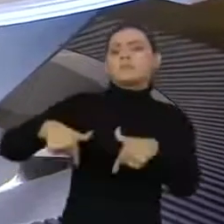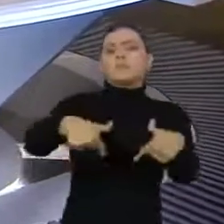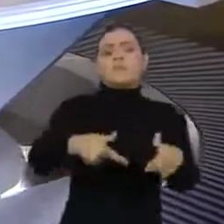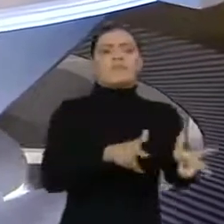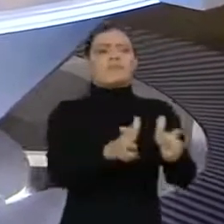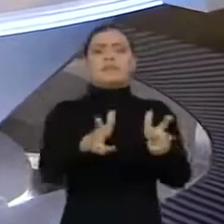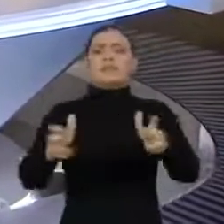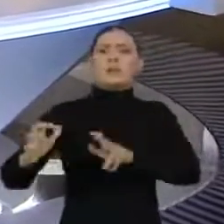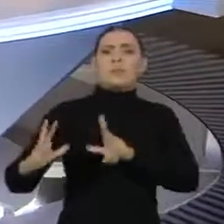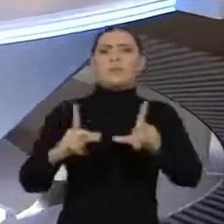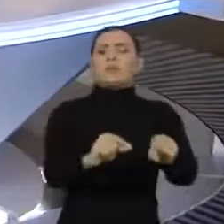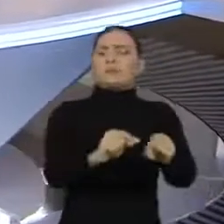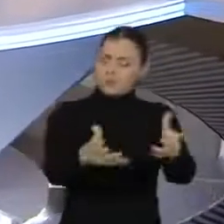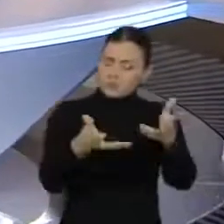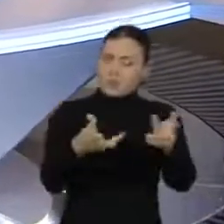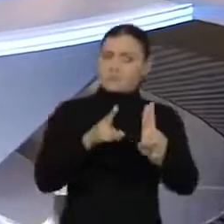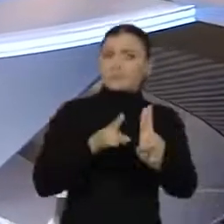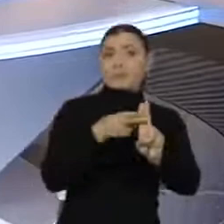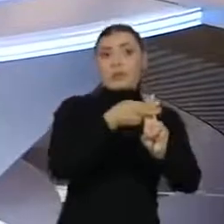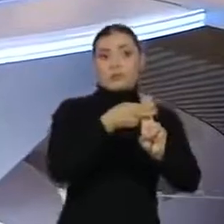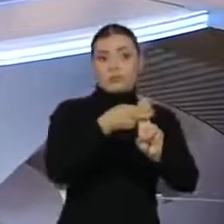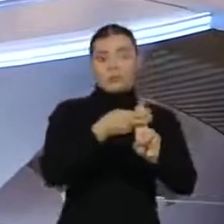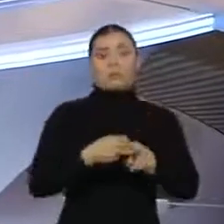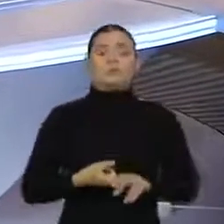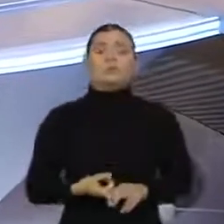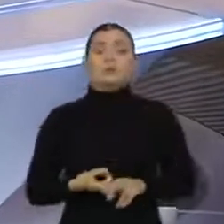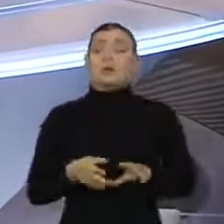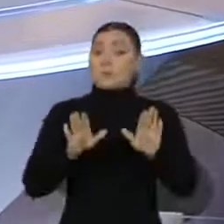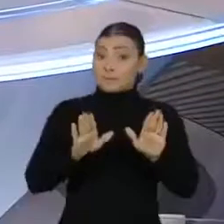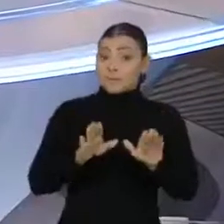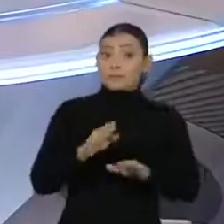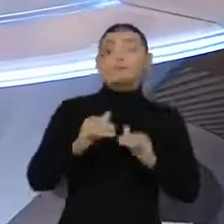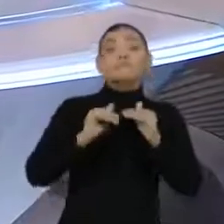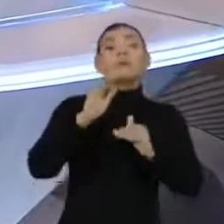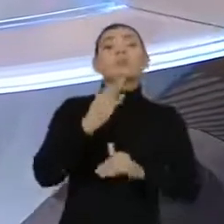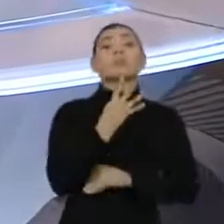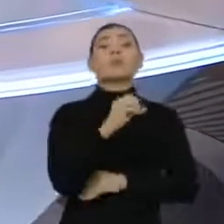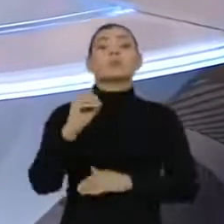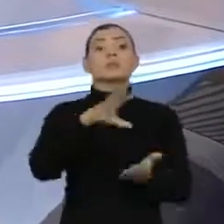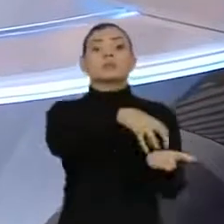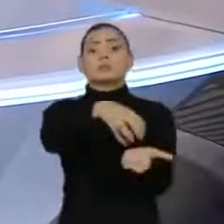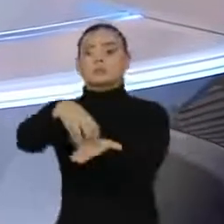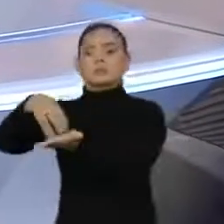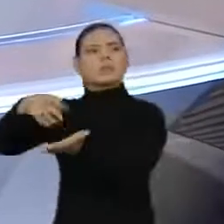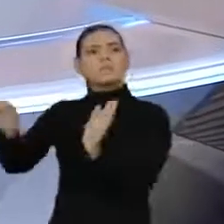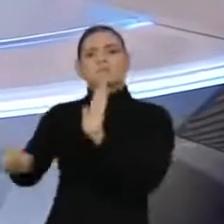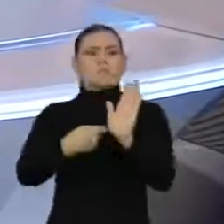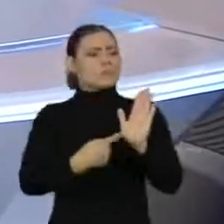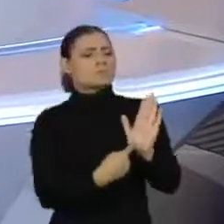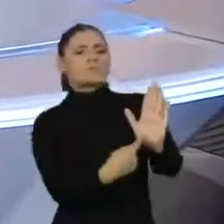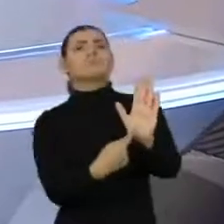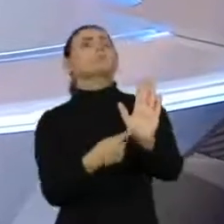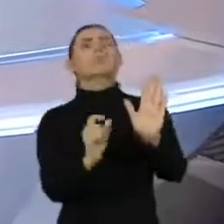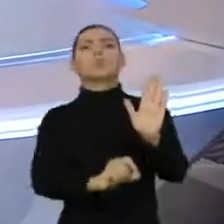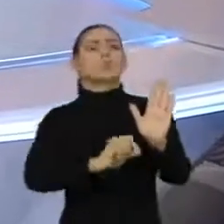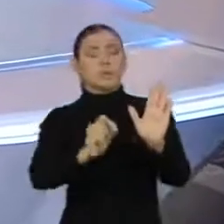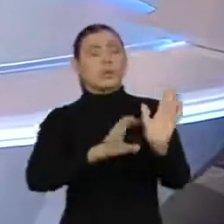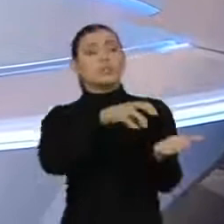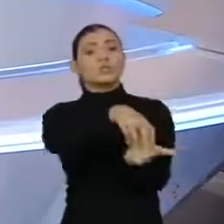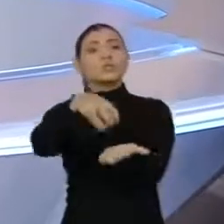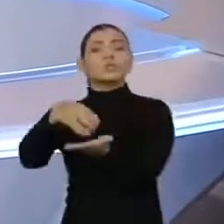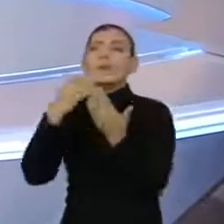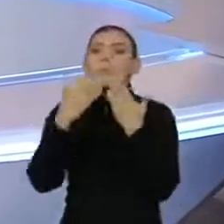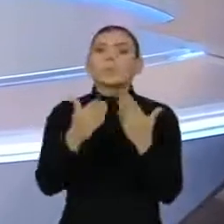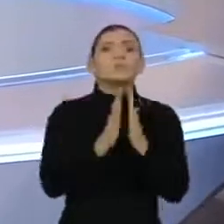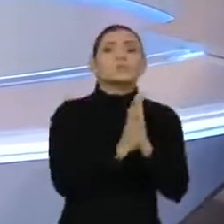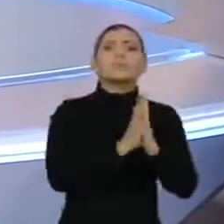para todos pelo Sistema Único de Saúde. As mais de 400 entidades que assinam o manifesto destacam pontos de